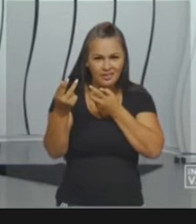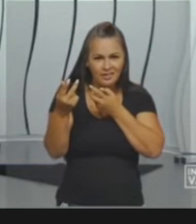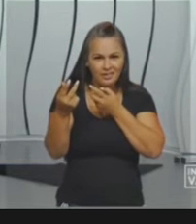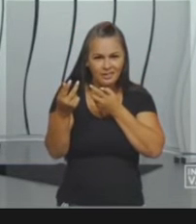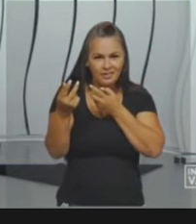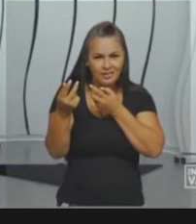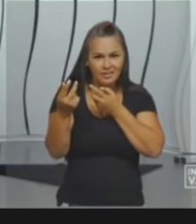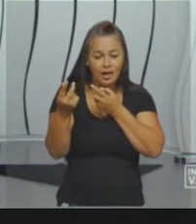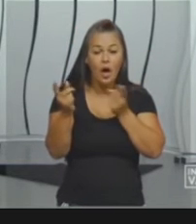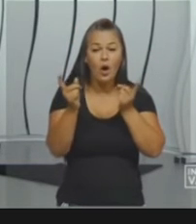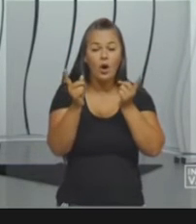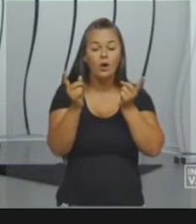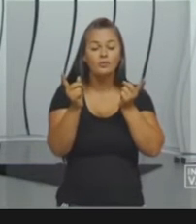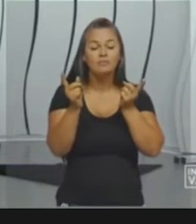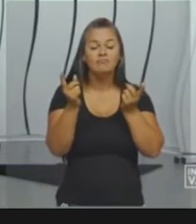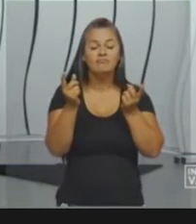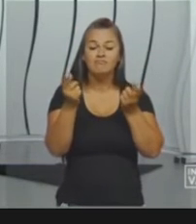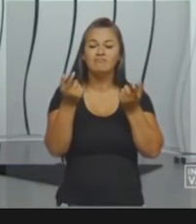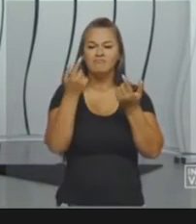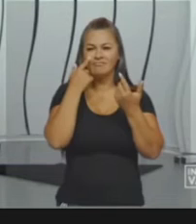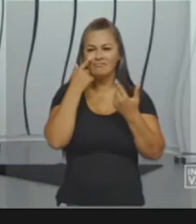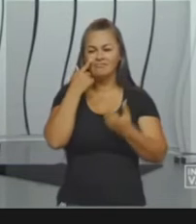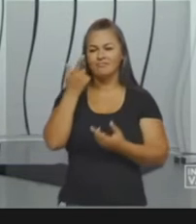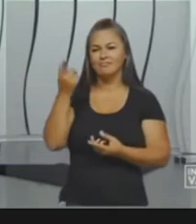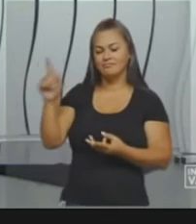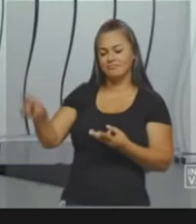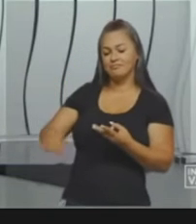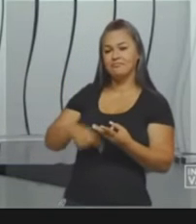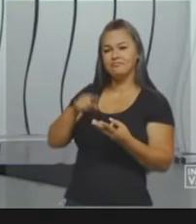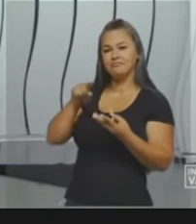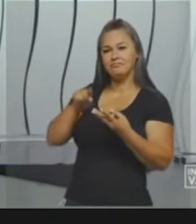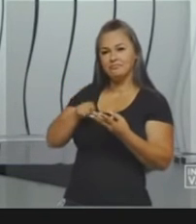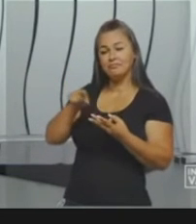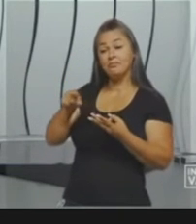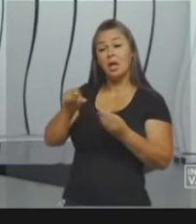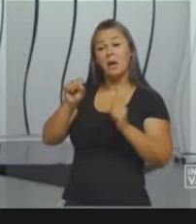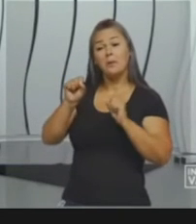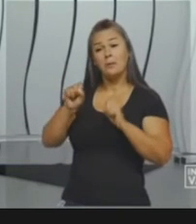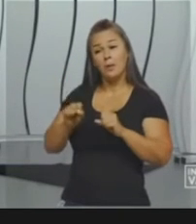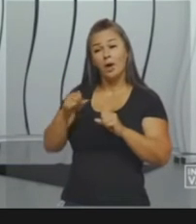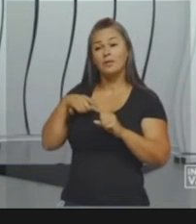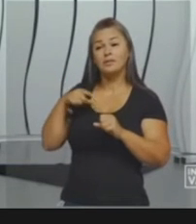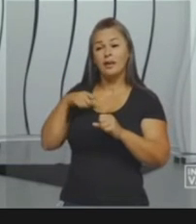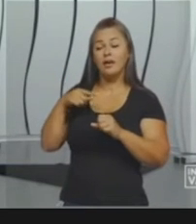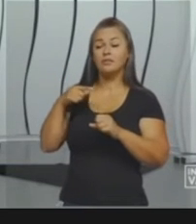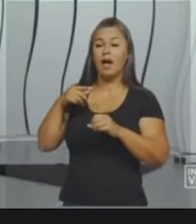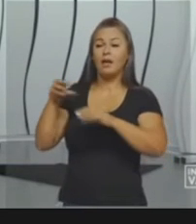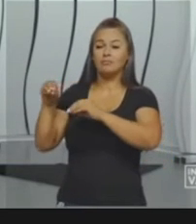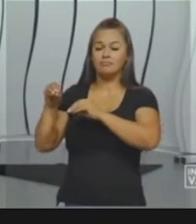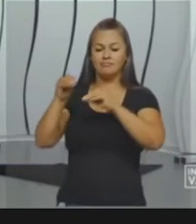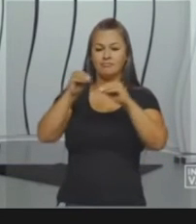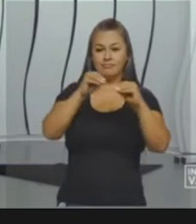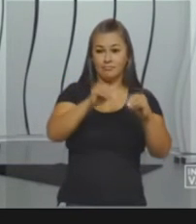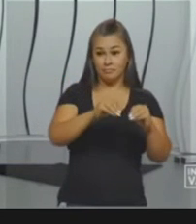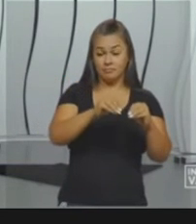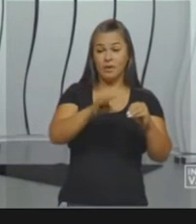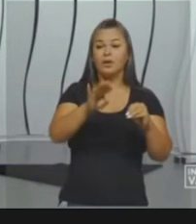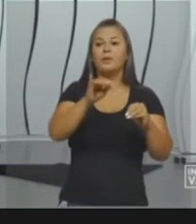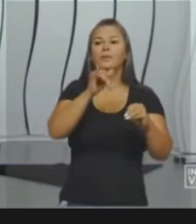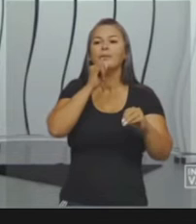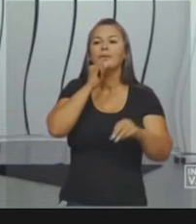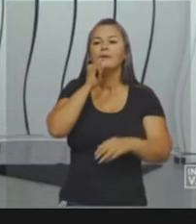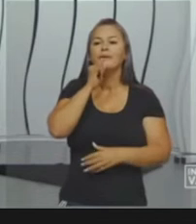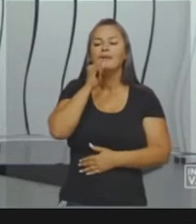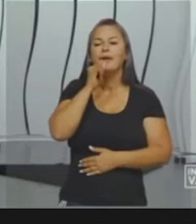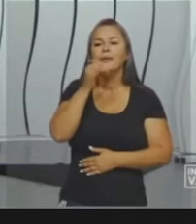Maravilhoso. Os animais também podem ser usados em transportes. O melhor exemplo que eu posso citar aqui, obviamente, é o cavalo, né? O cavalo foi usado por muitos anos como